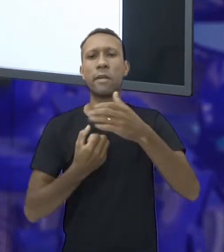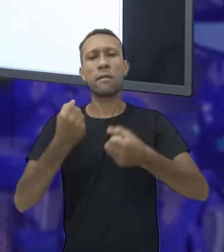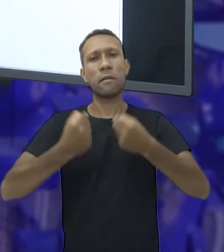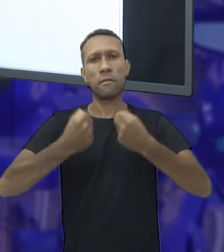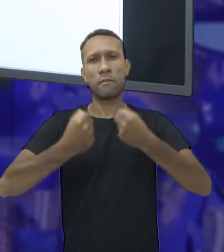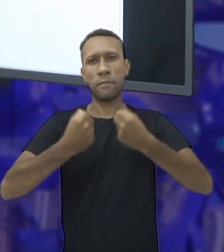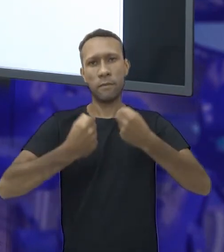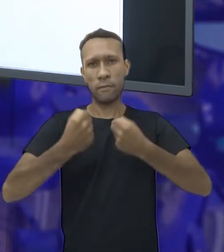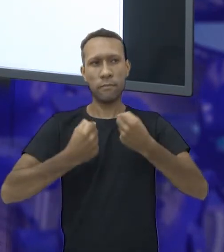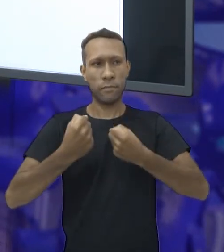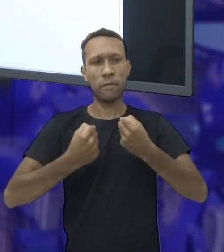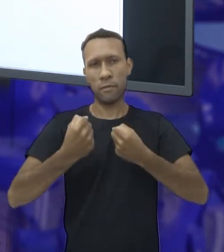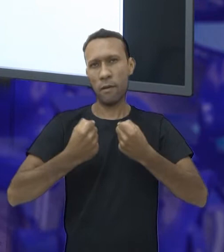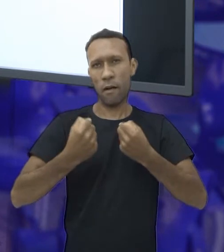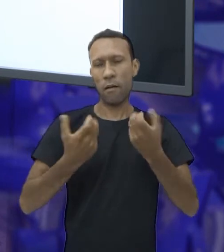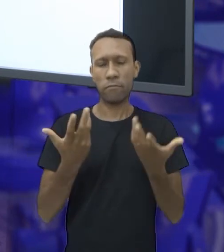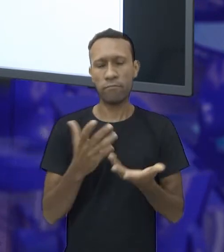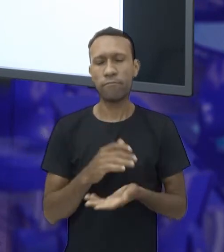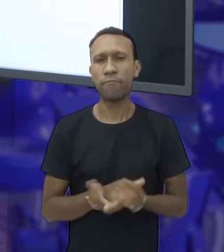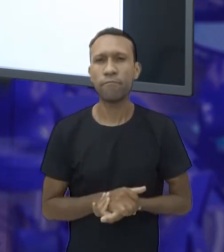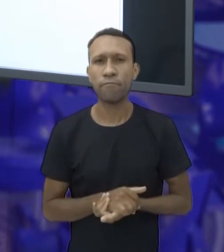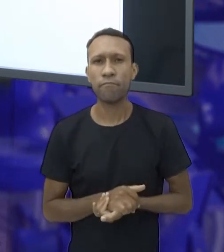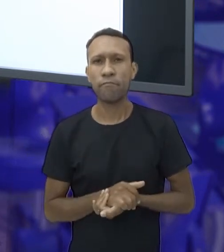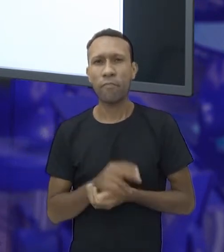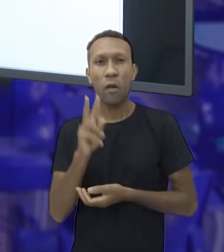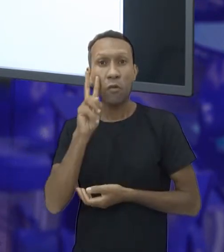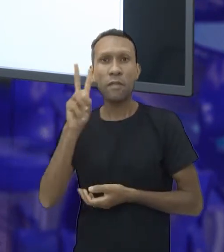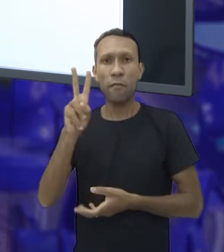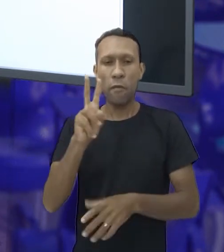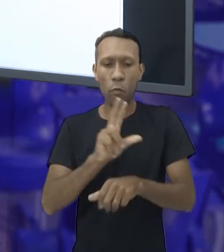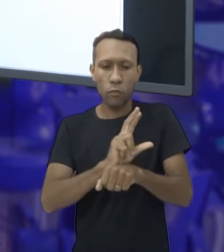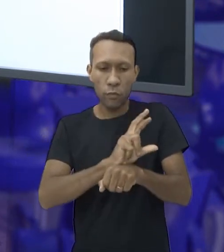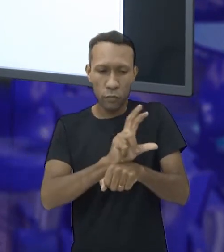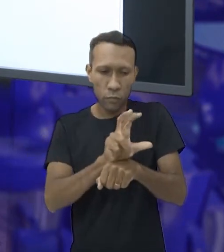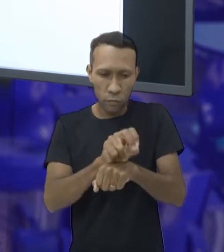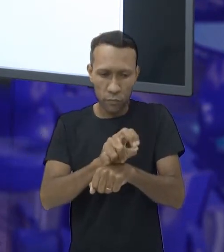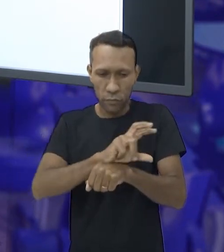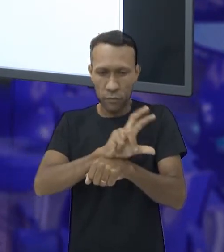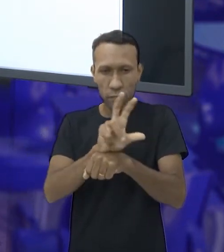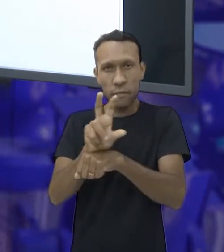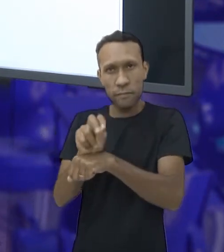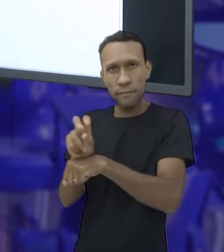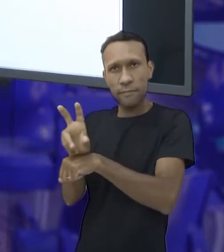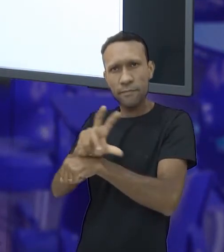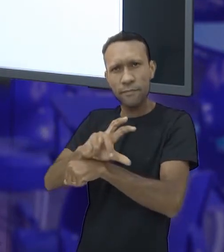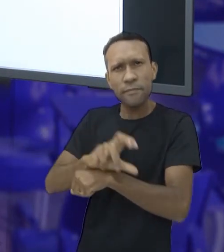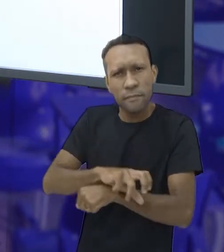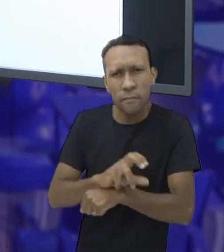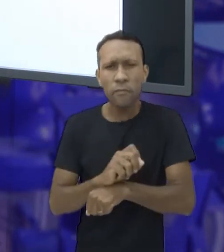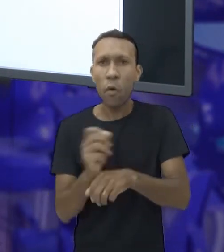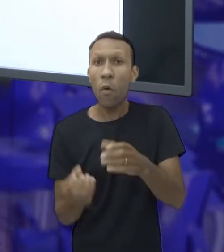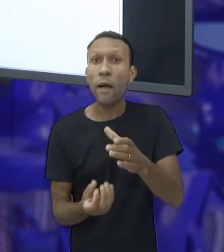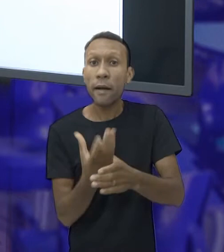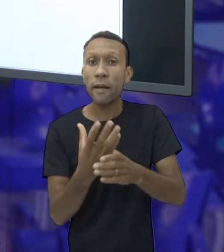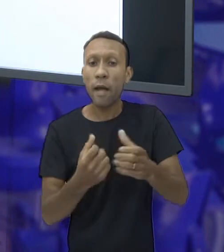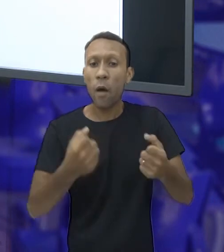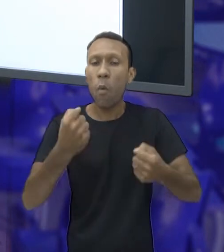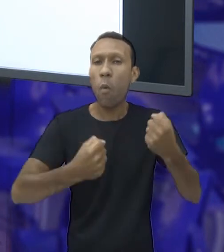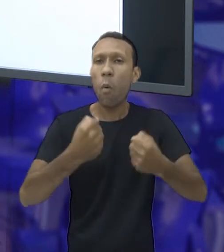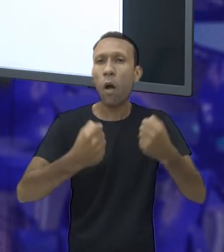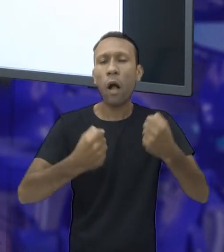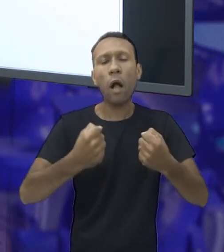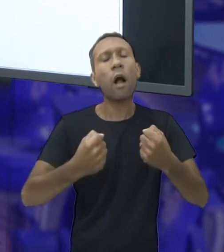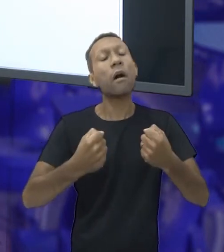vamos colocar a indústria automobilística. Você vê aqueles braços robóticos montando o carro, certo? Então,